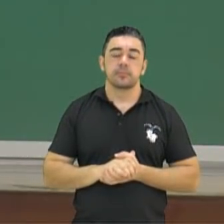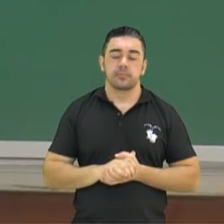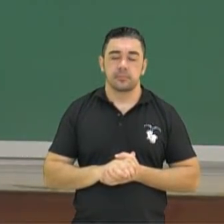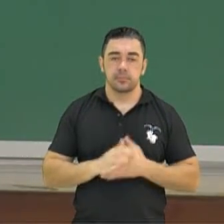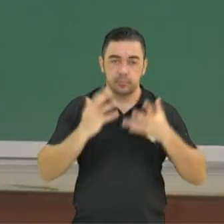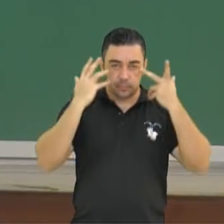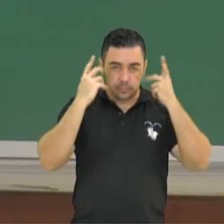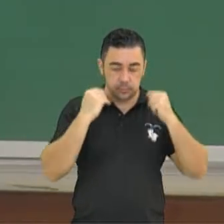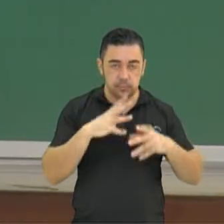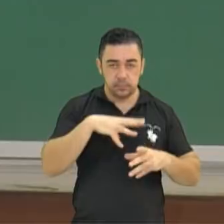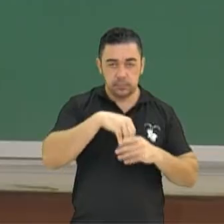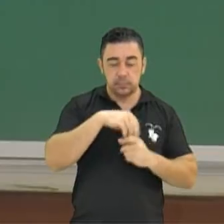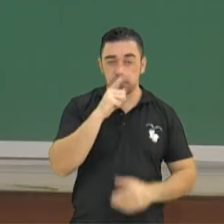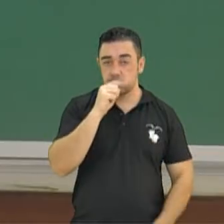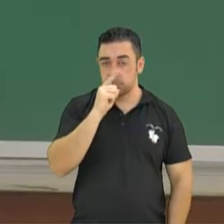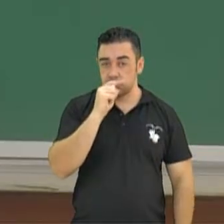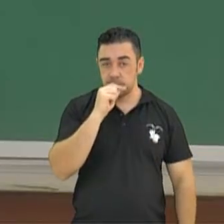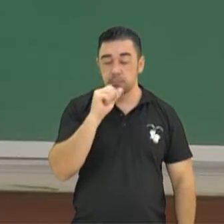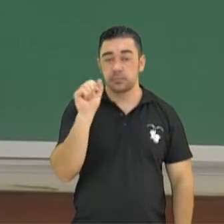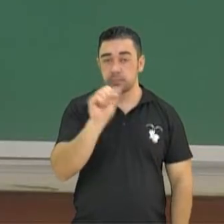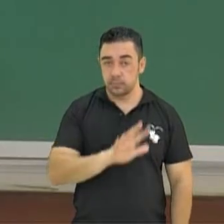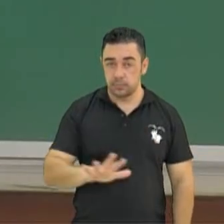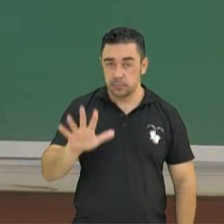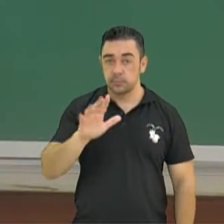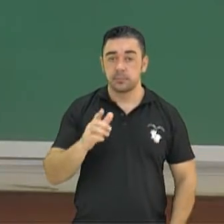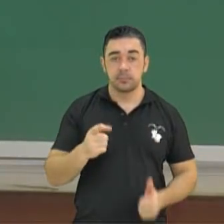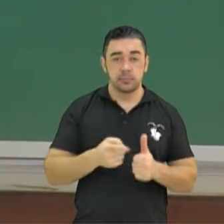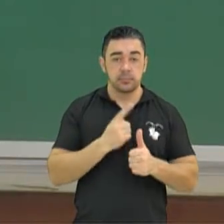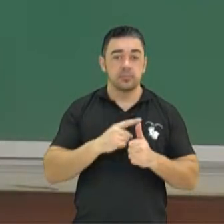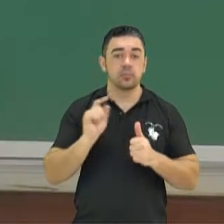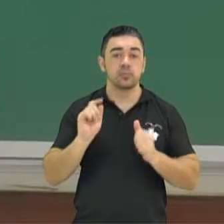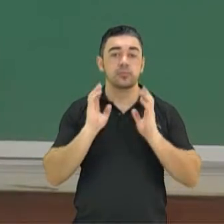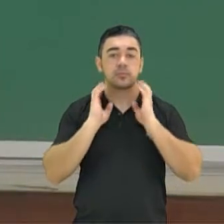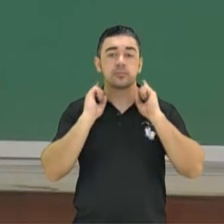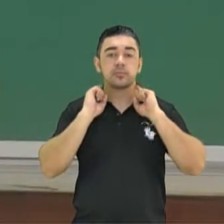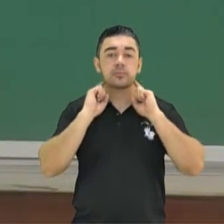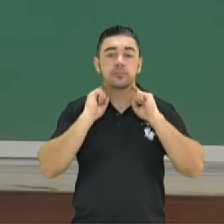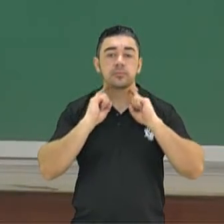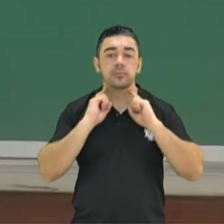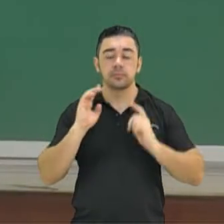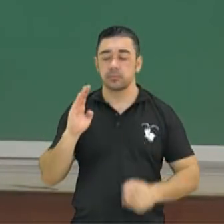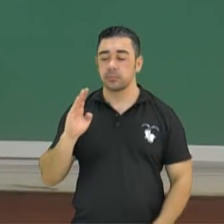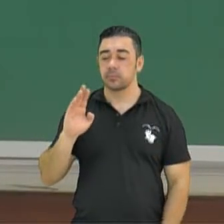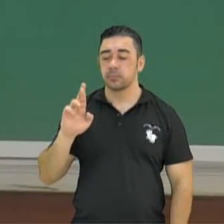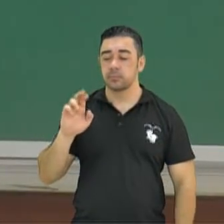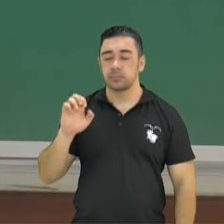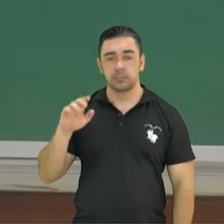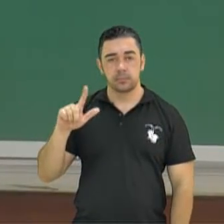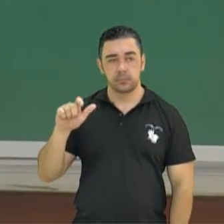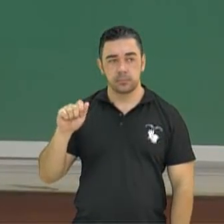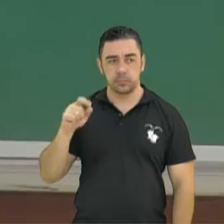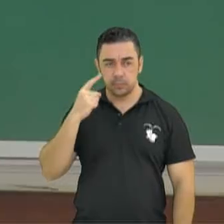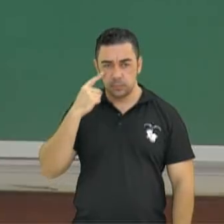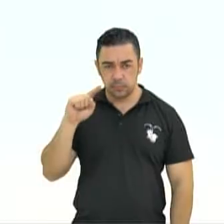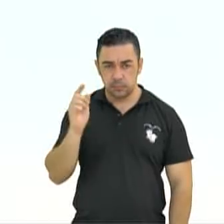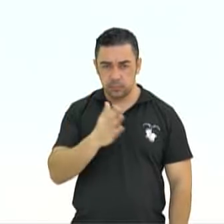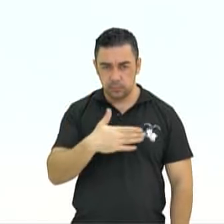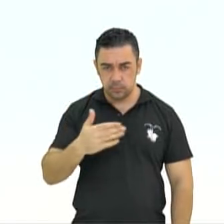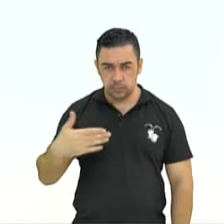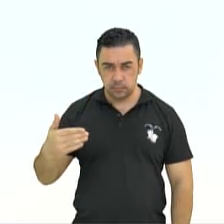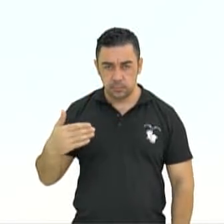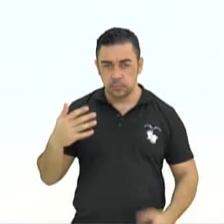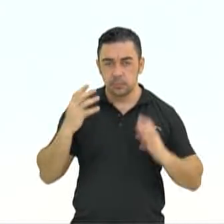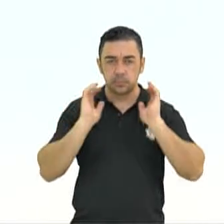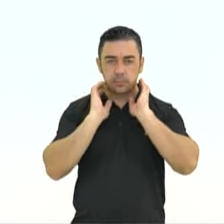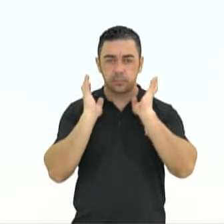animais aquáticos, geralmente, eles respiram por brânquias, tá? O que é a brânquia? Tá vendo aqui o peixe? Você já pegou um peixe de perto? Foi em